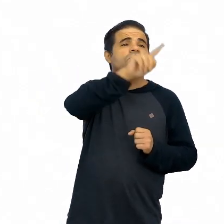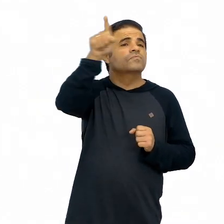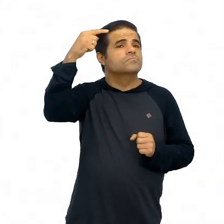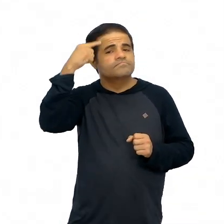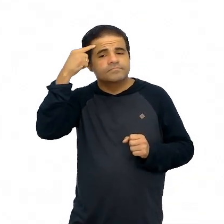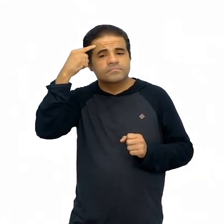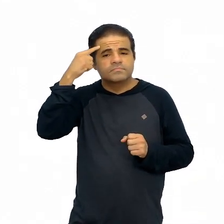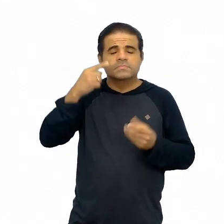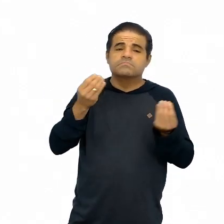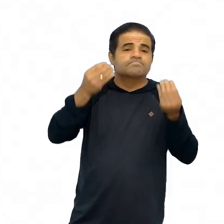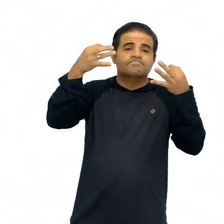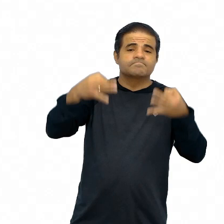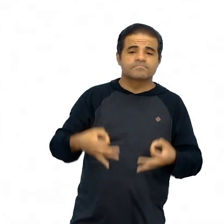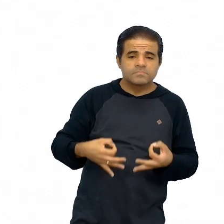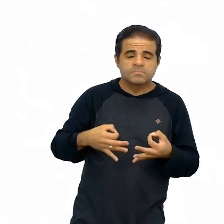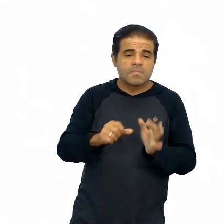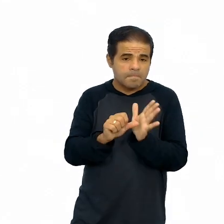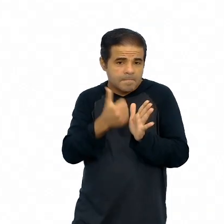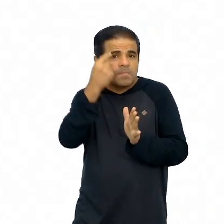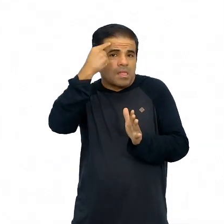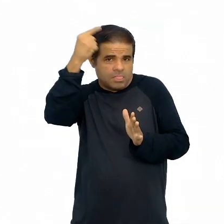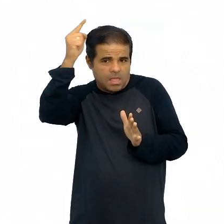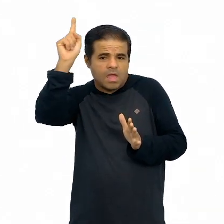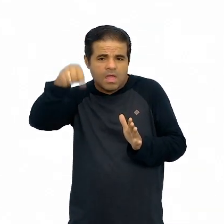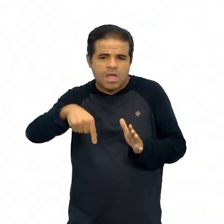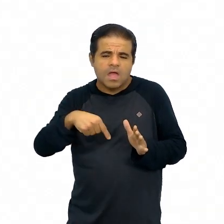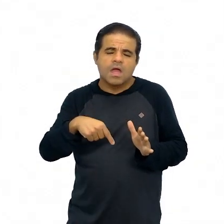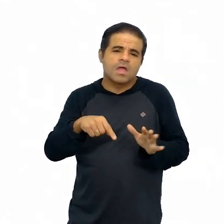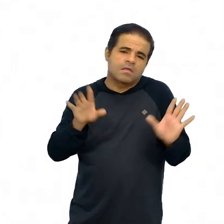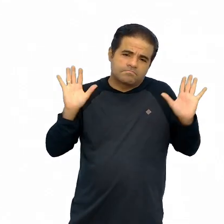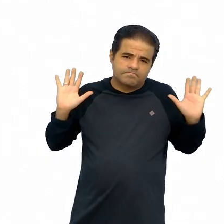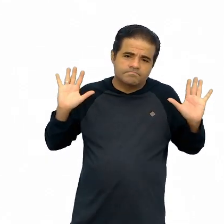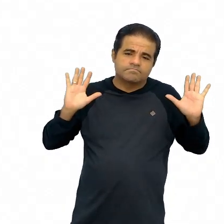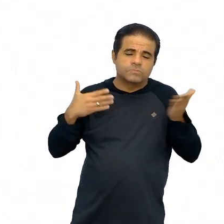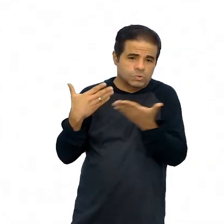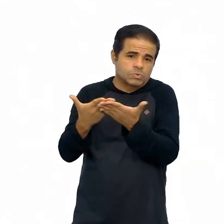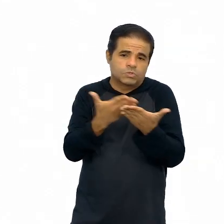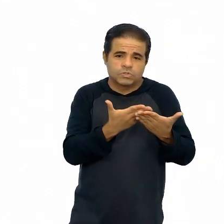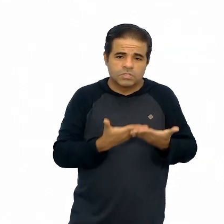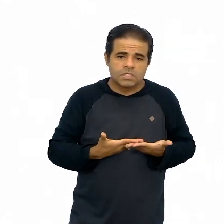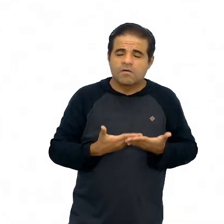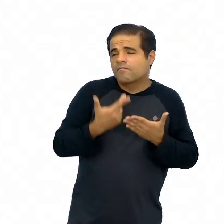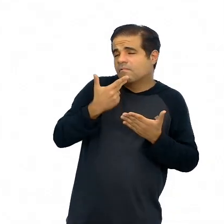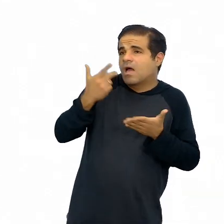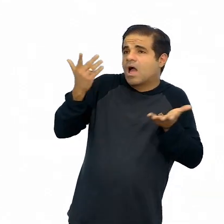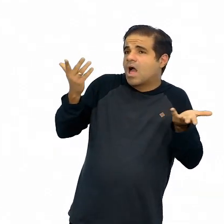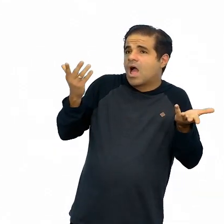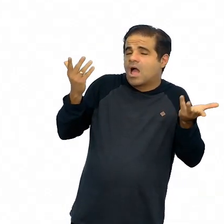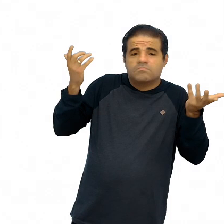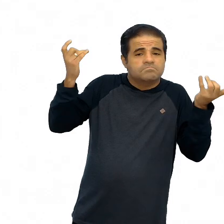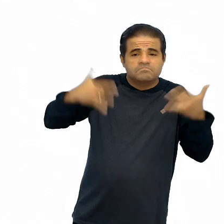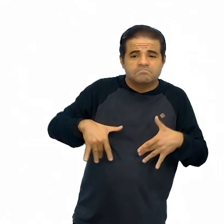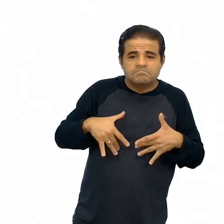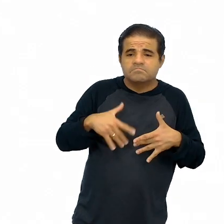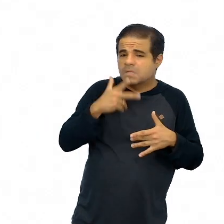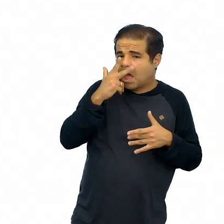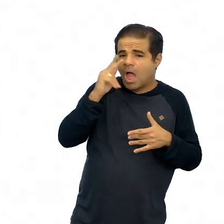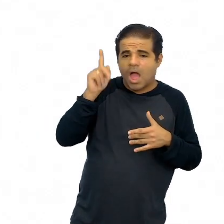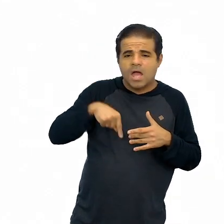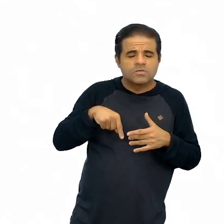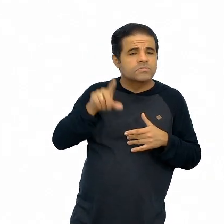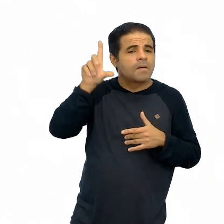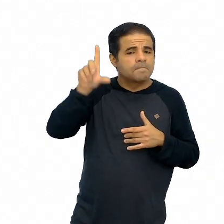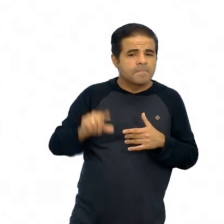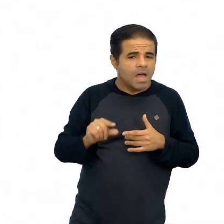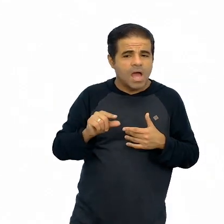que vai pegar primeiro? A primeira ideia, ó, conhecimento dos estudantes. Eles vão falar, é o P1. Por quê? Porque está mais